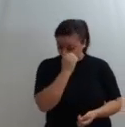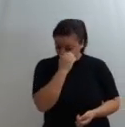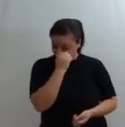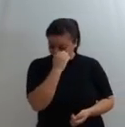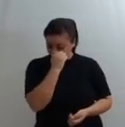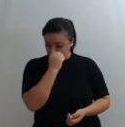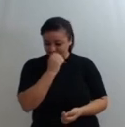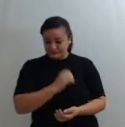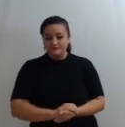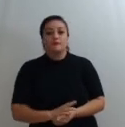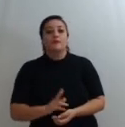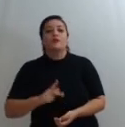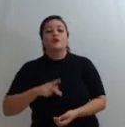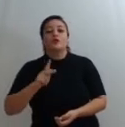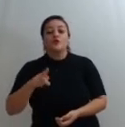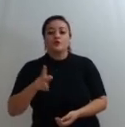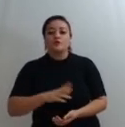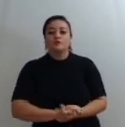continuo aqui,